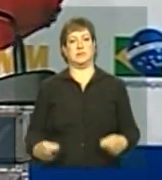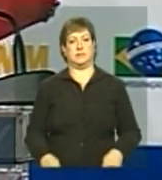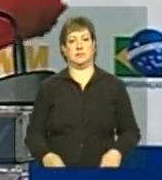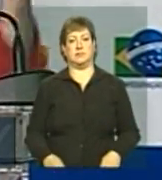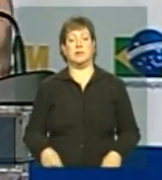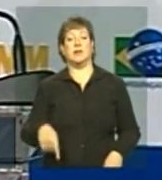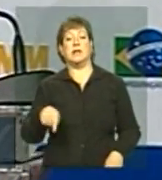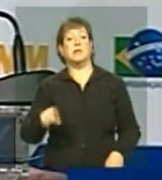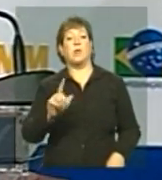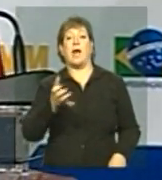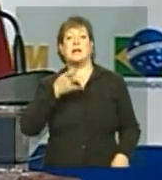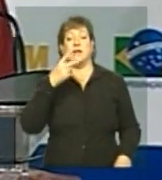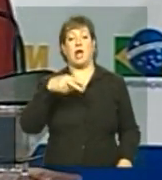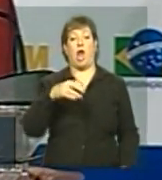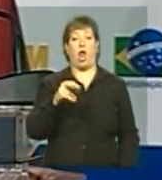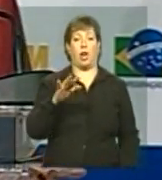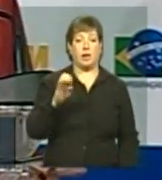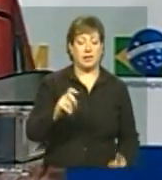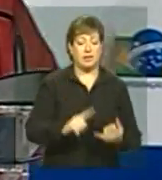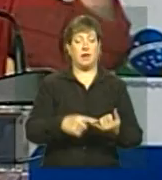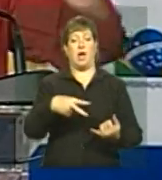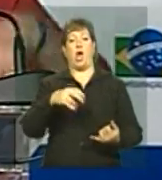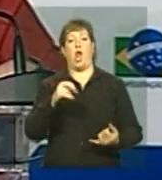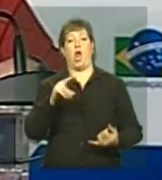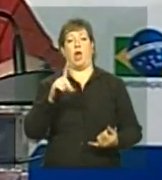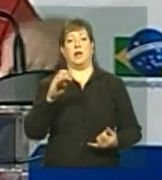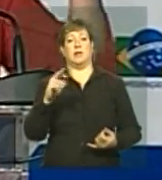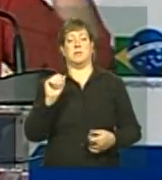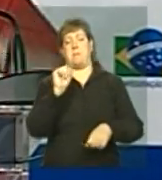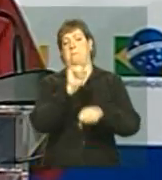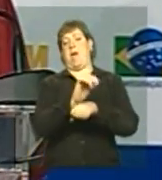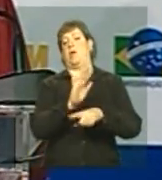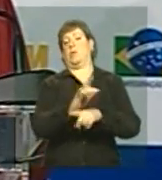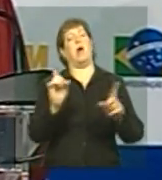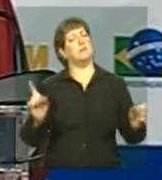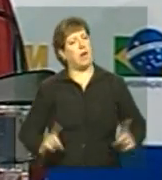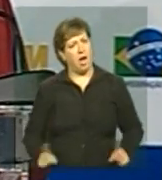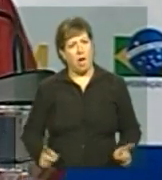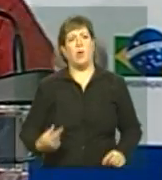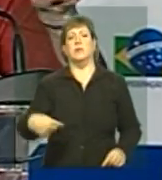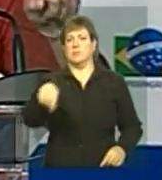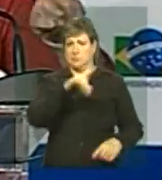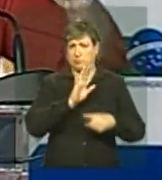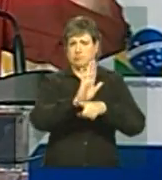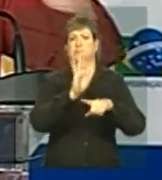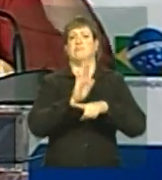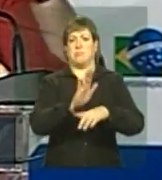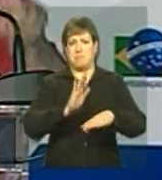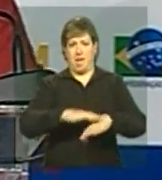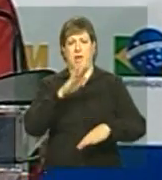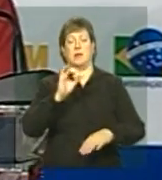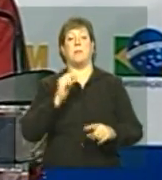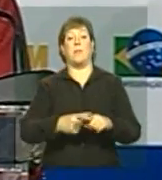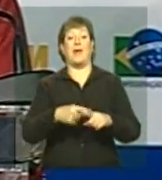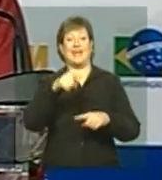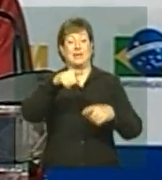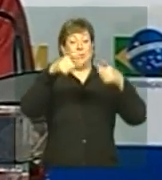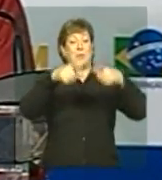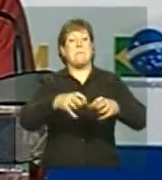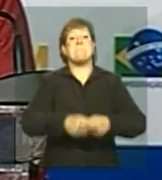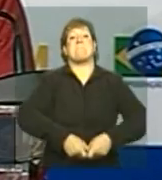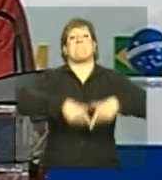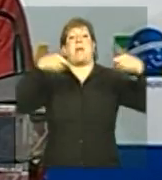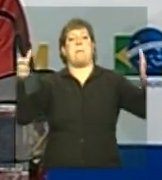o Norte e o Nordeste não serão mais beneficiados. Serão. Sabe por que serão? Serão porque lá se concentra a